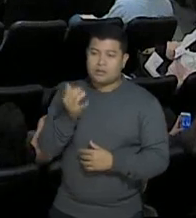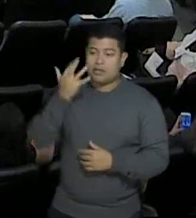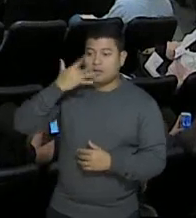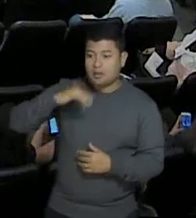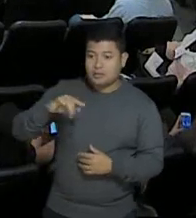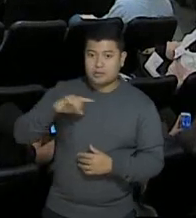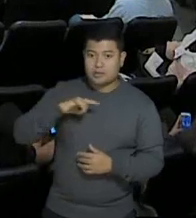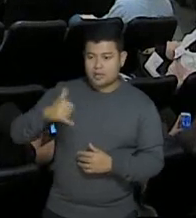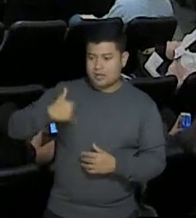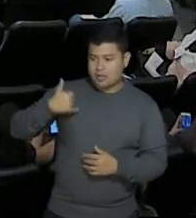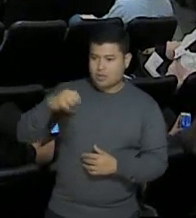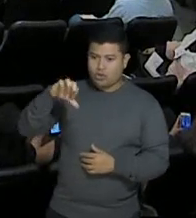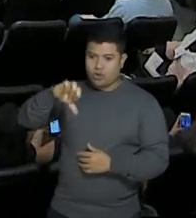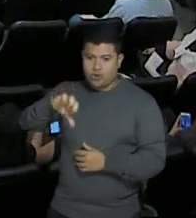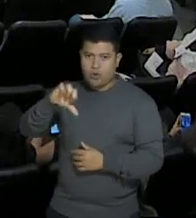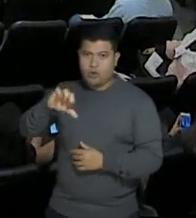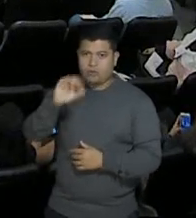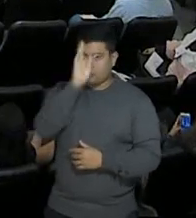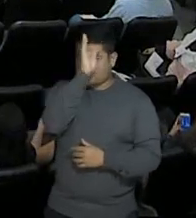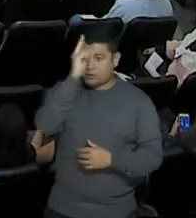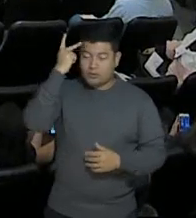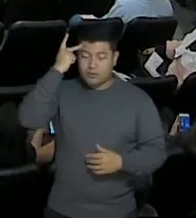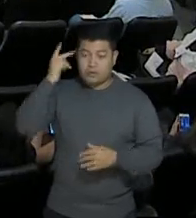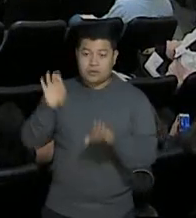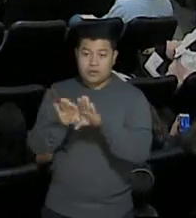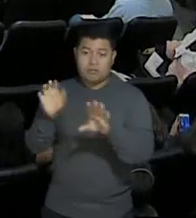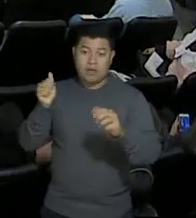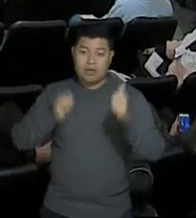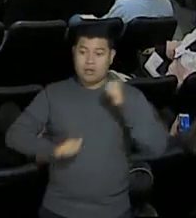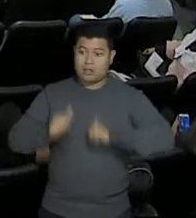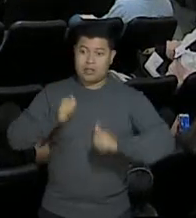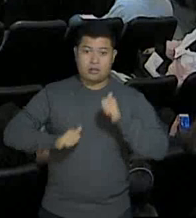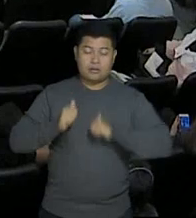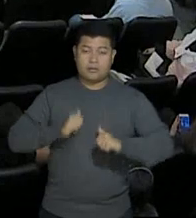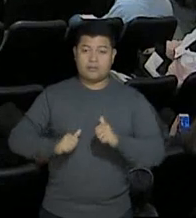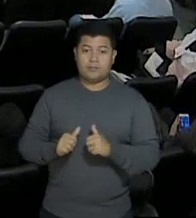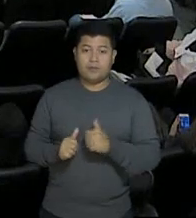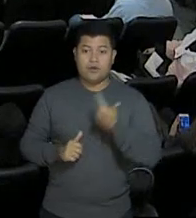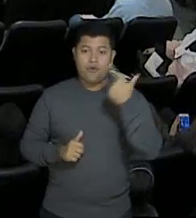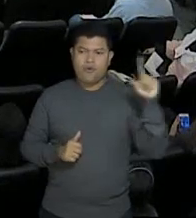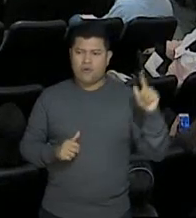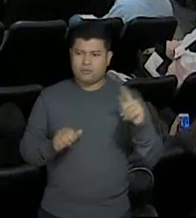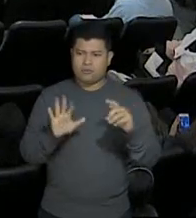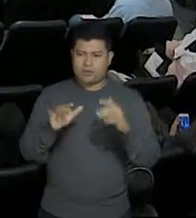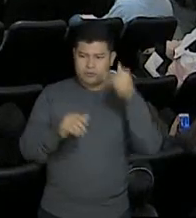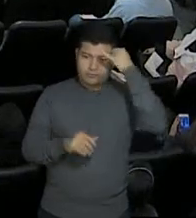TDAH leve e ansiedade generalizada, sem ser a imipramina.